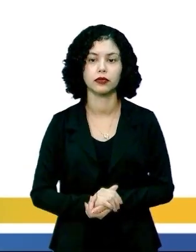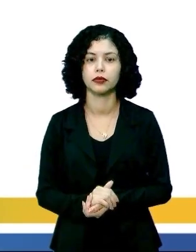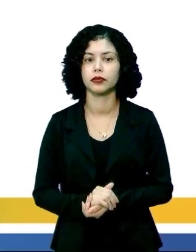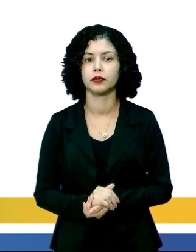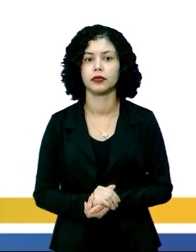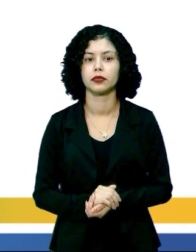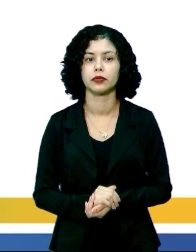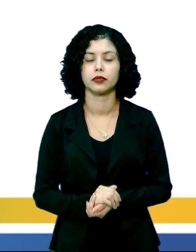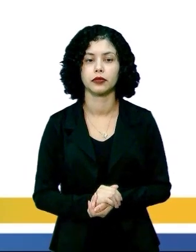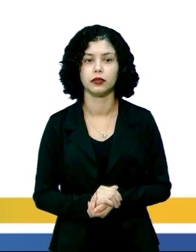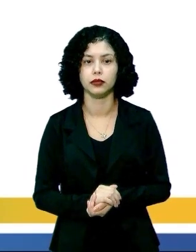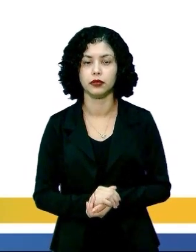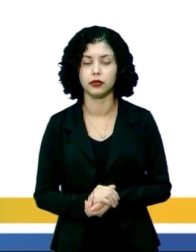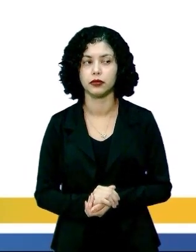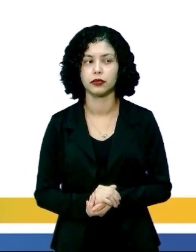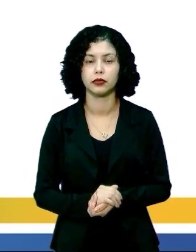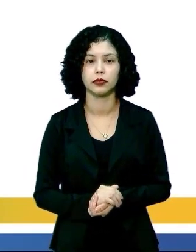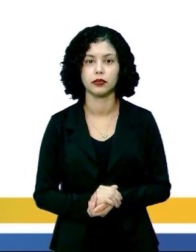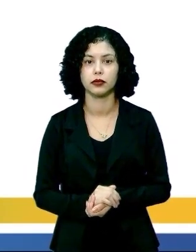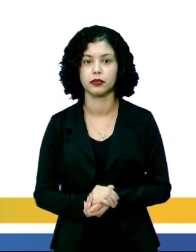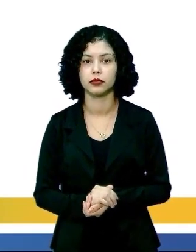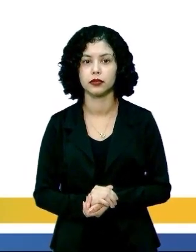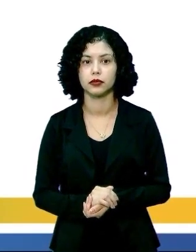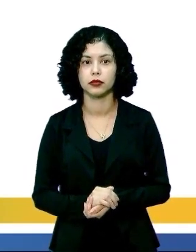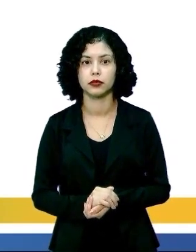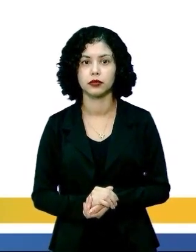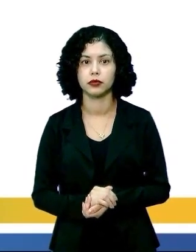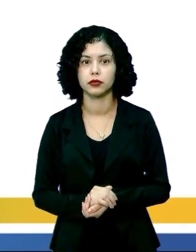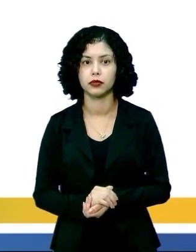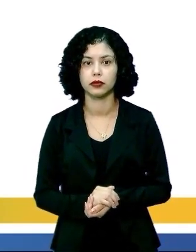cubo. Então, olha aí.